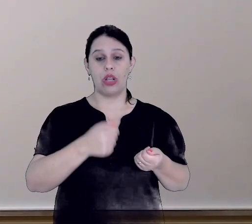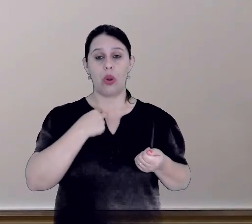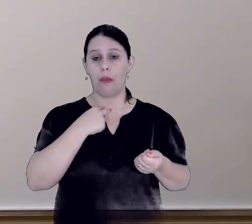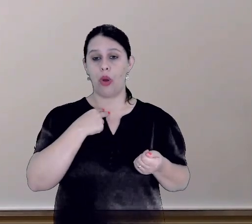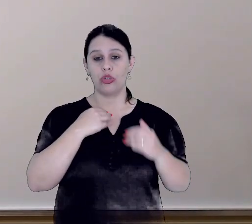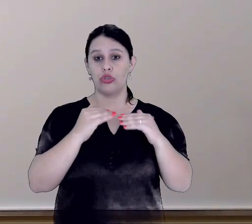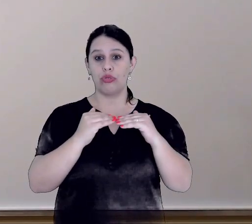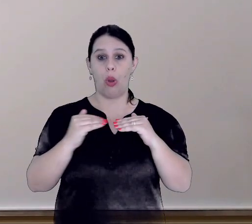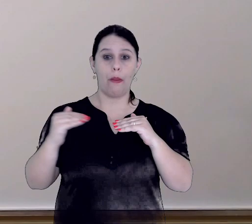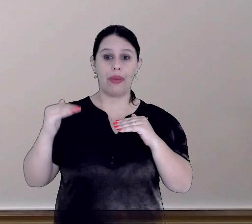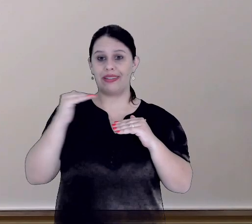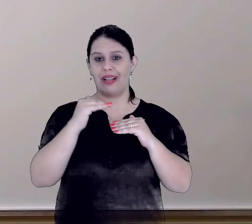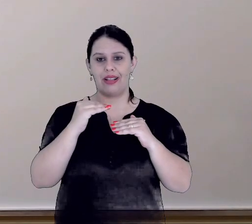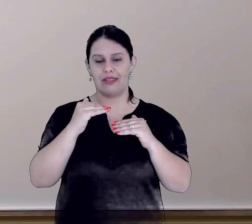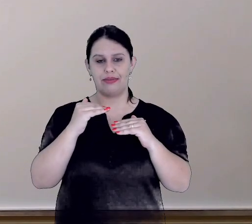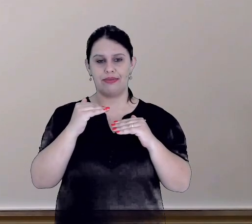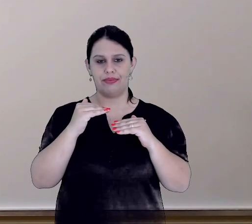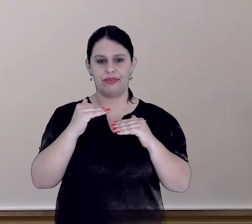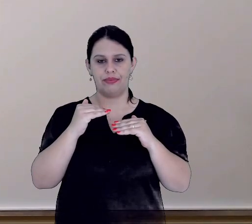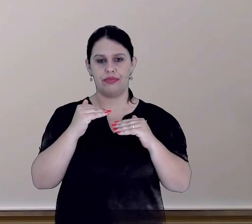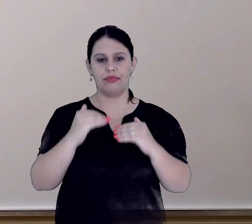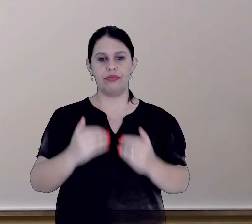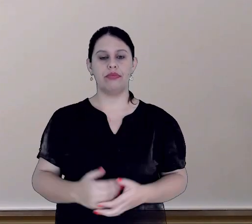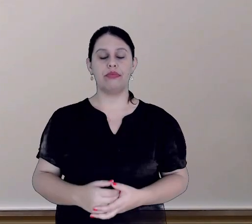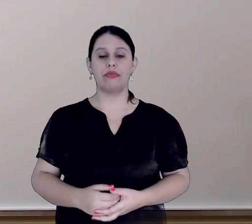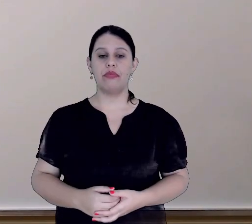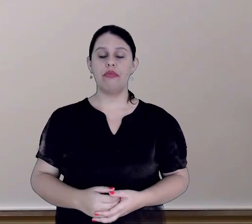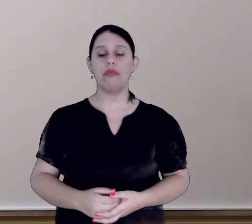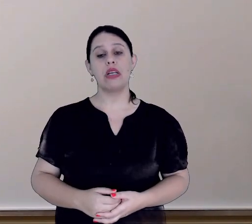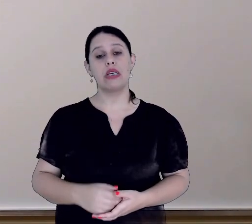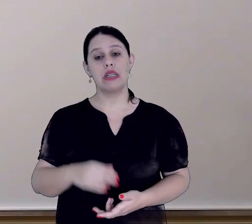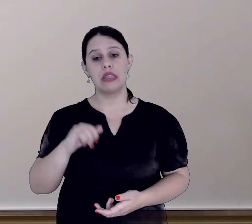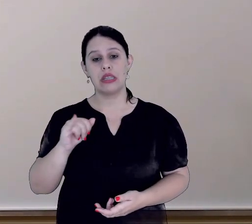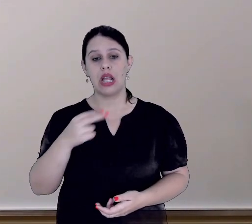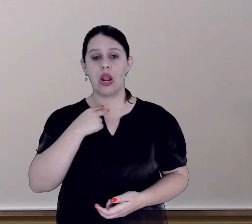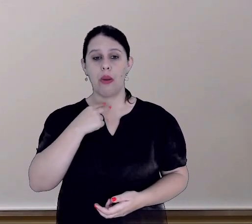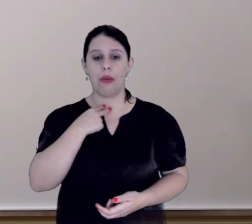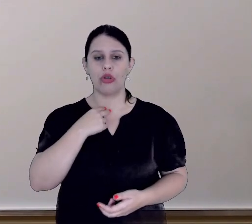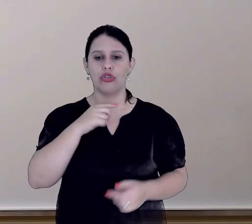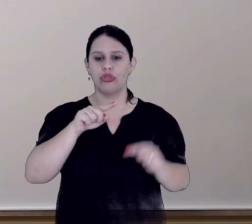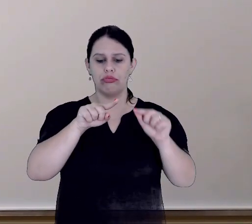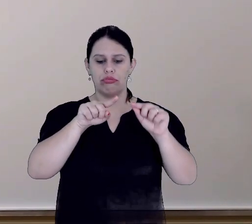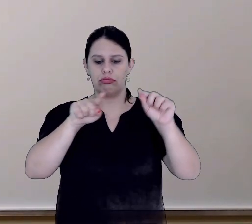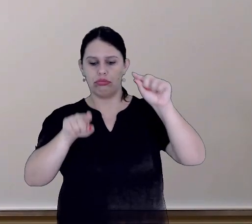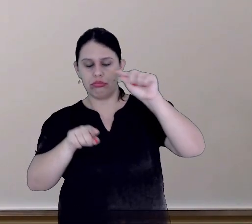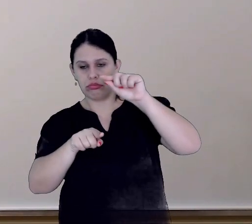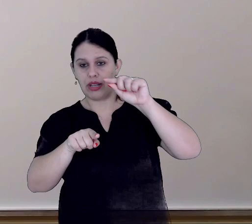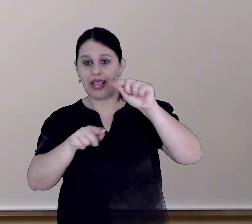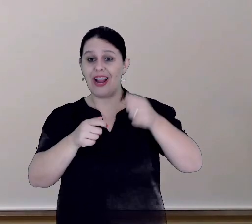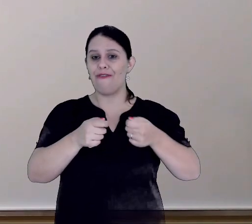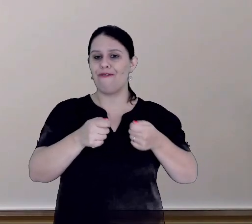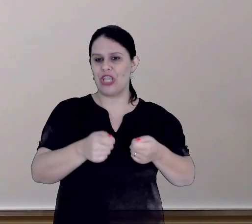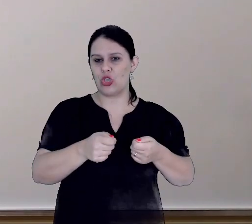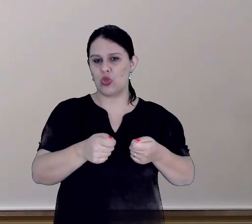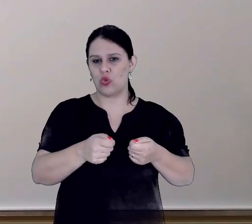Então fixou, né? Ele não pode aumentar Ele está preso neste plano Se ele não pode girar